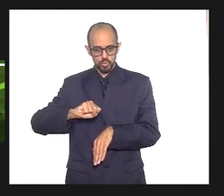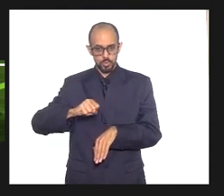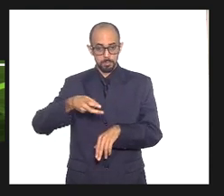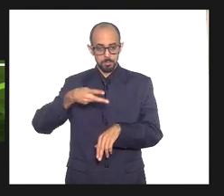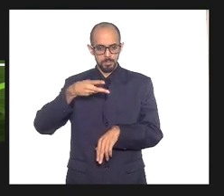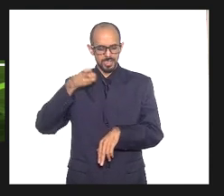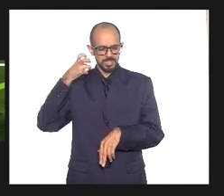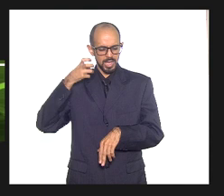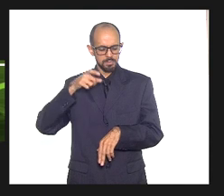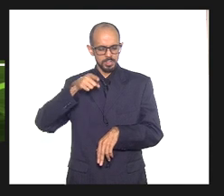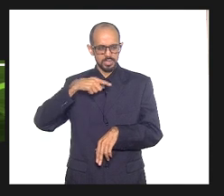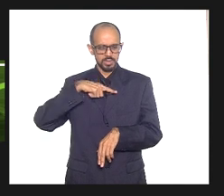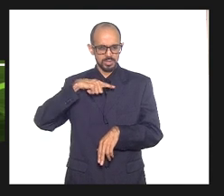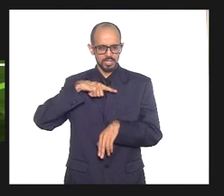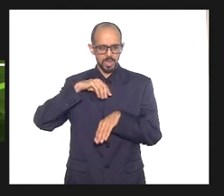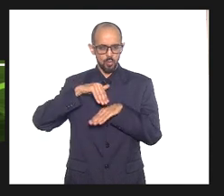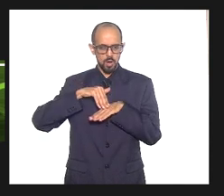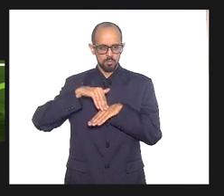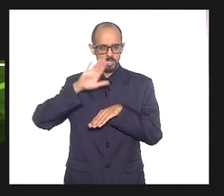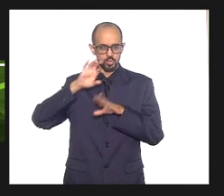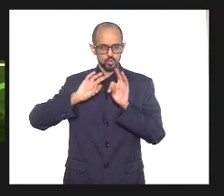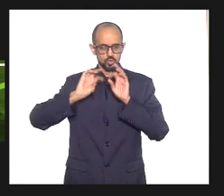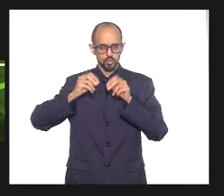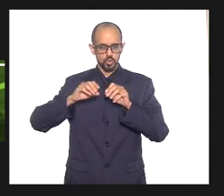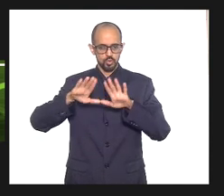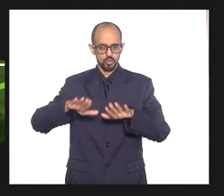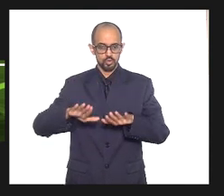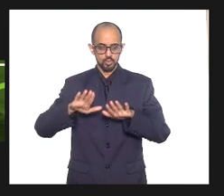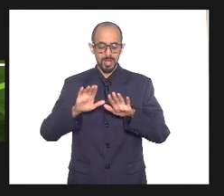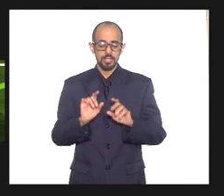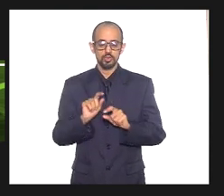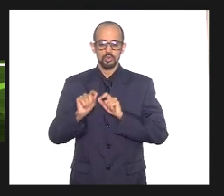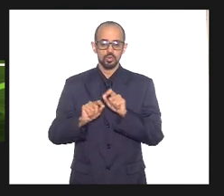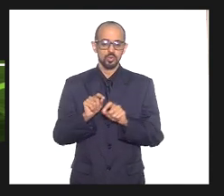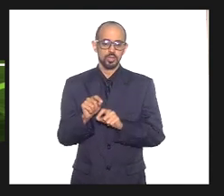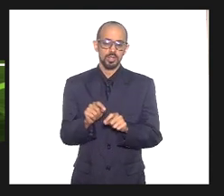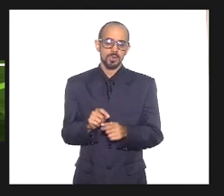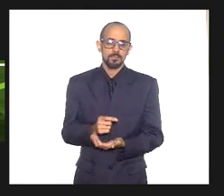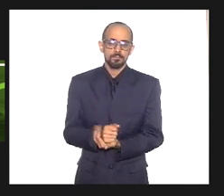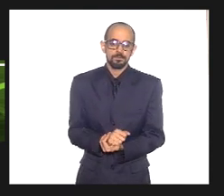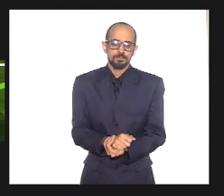que existe um crescimento de todos. O único